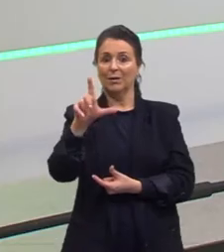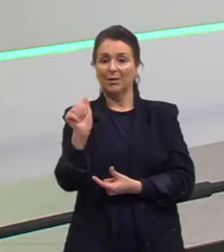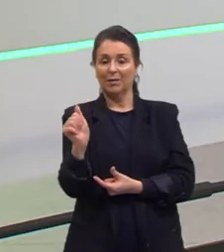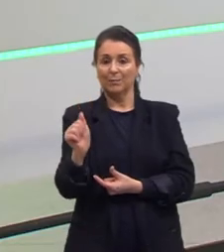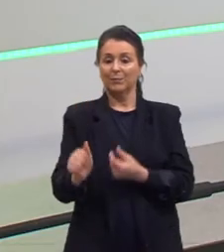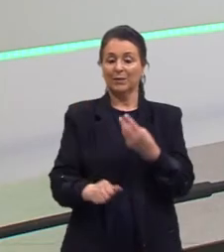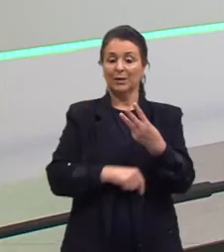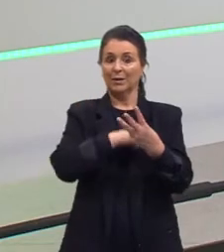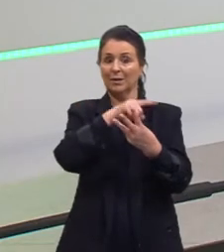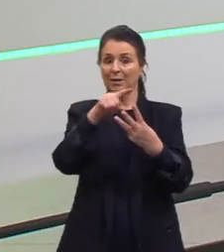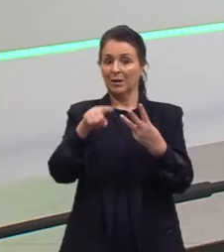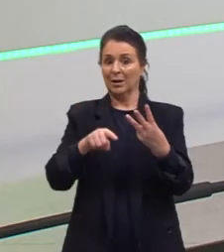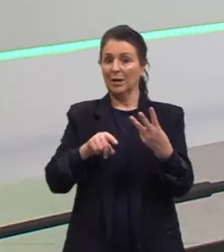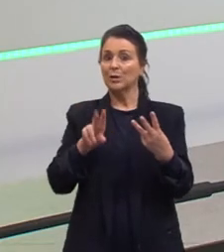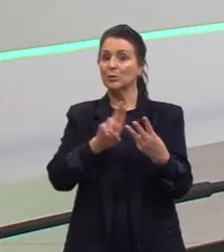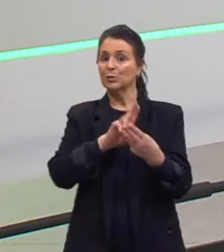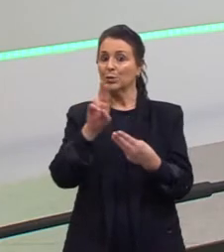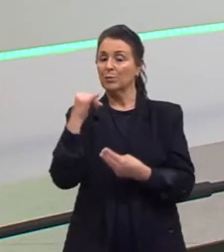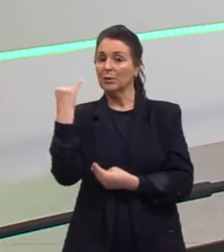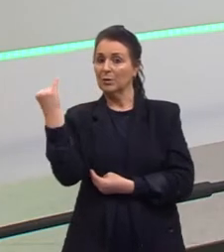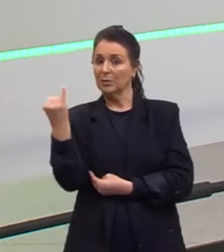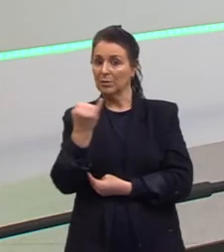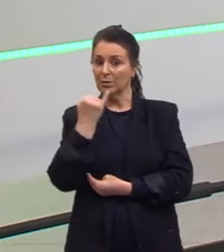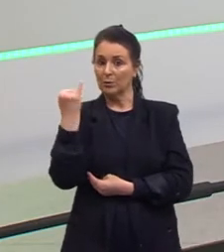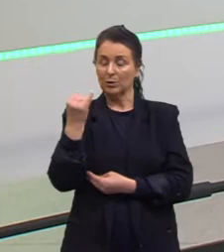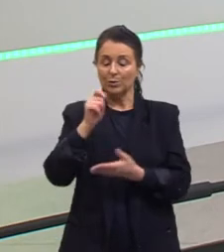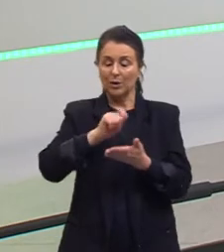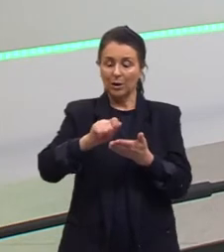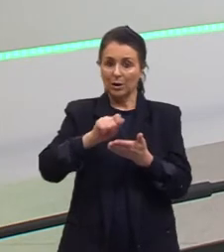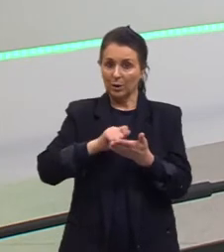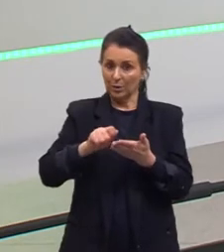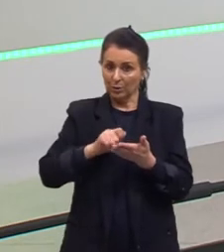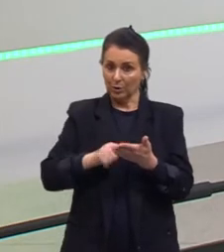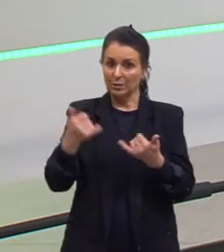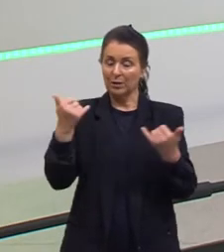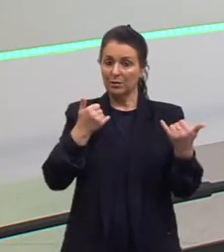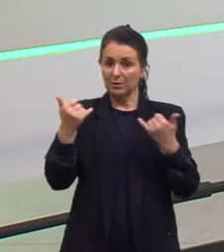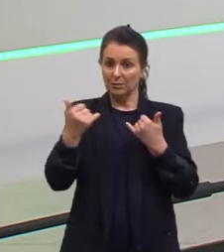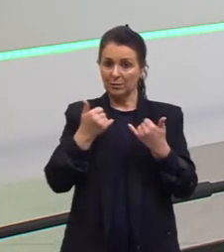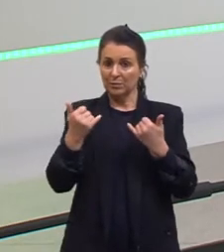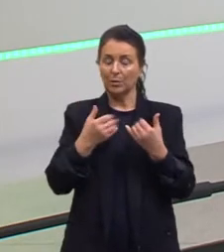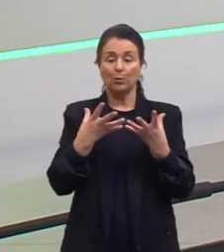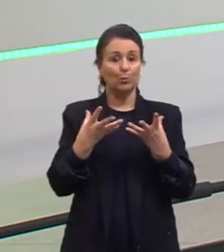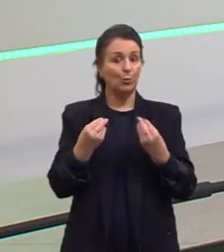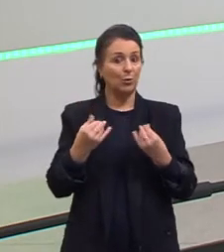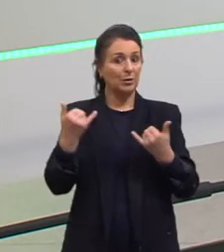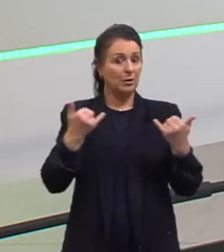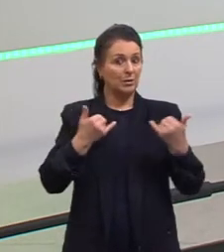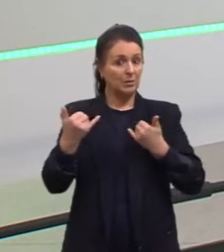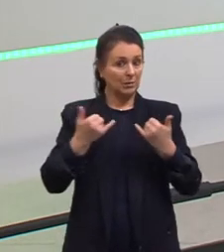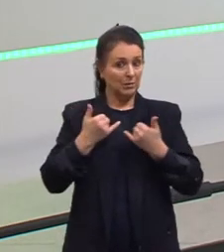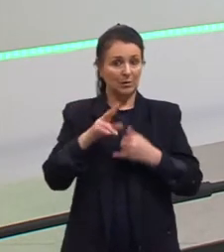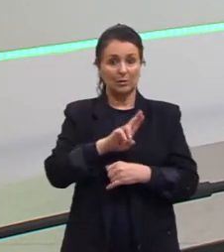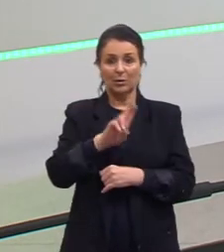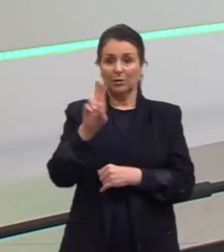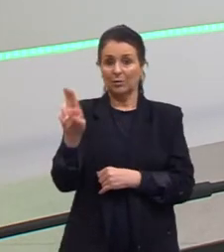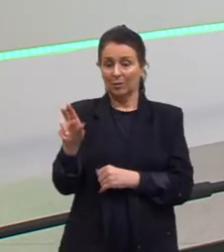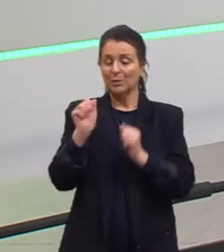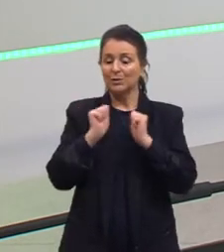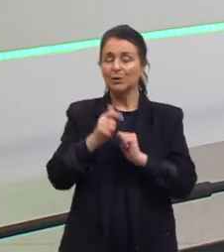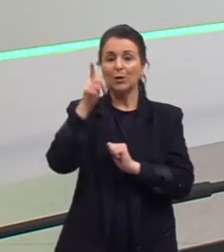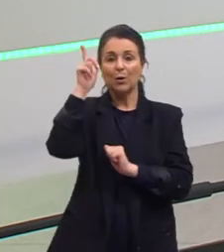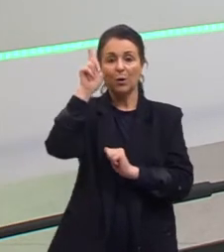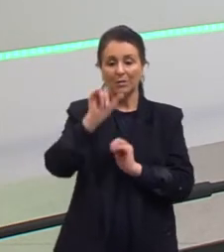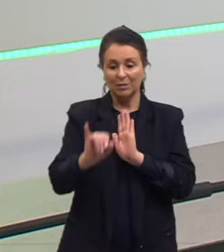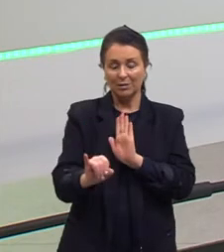aí as três nomenclaturas é importante sempre anotar todas as informações porque são muitas informações de nomenclatura para a gente conseguir